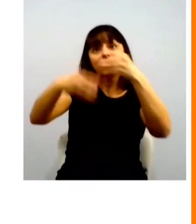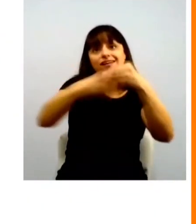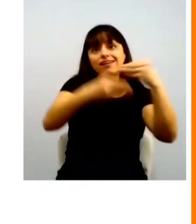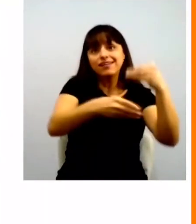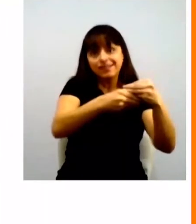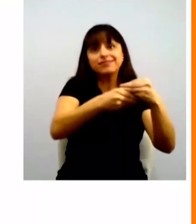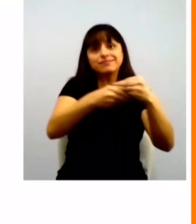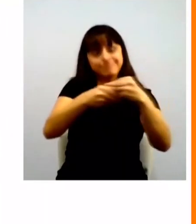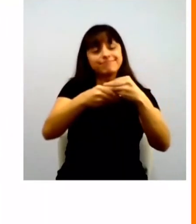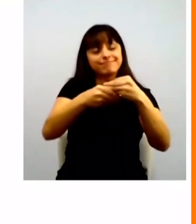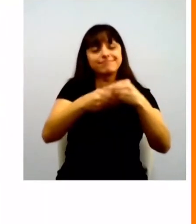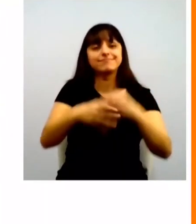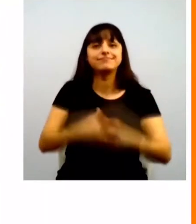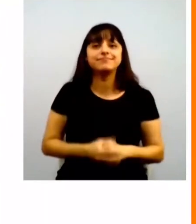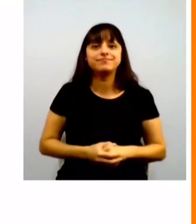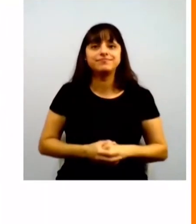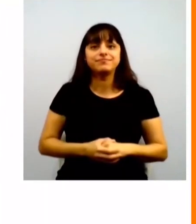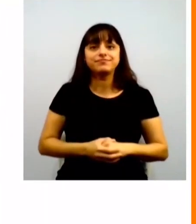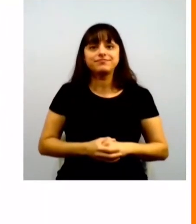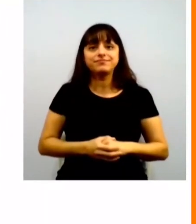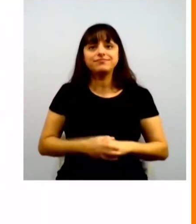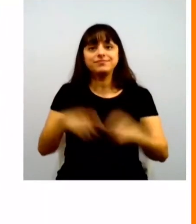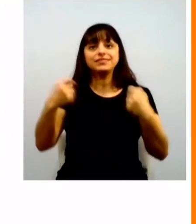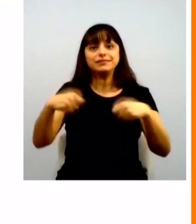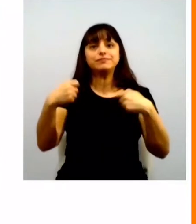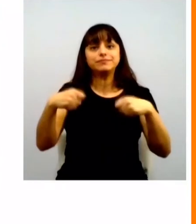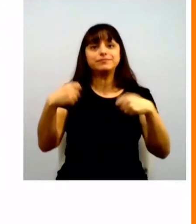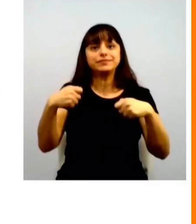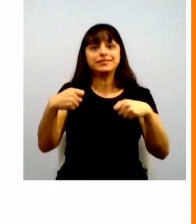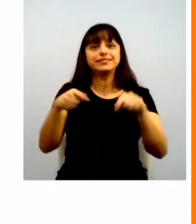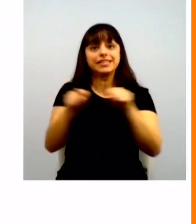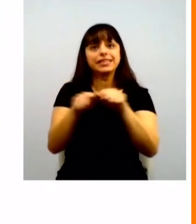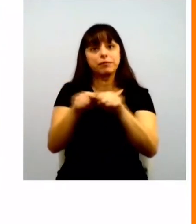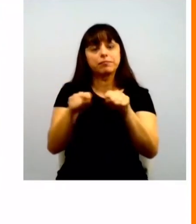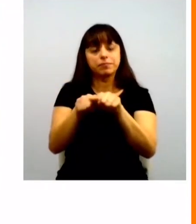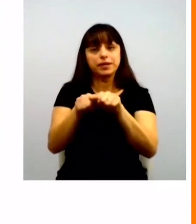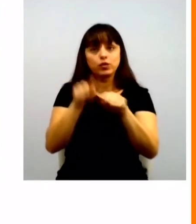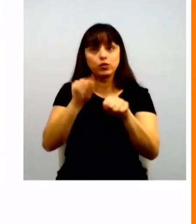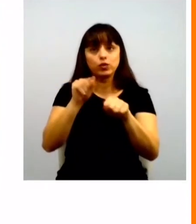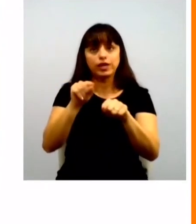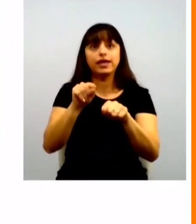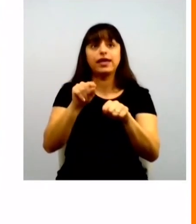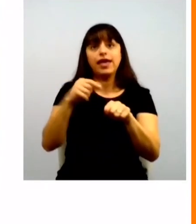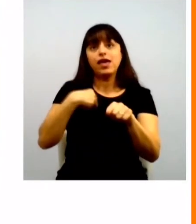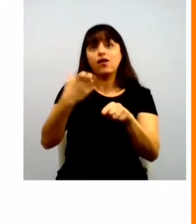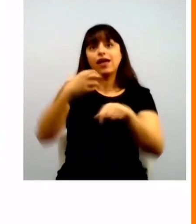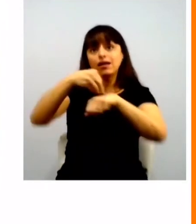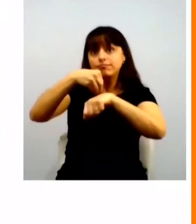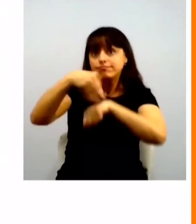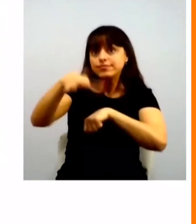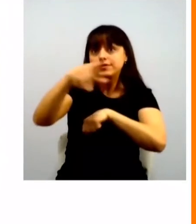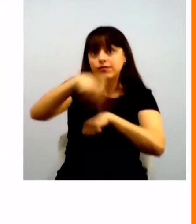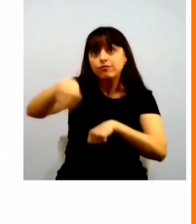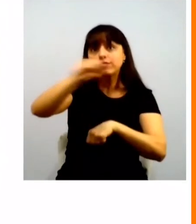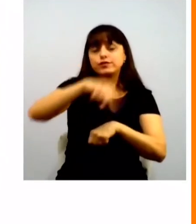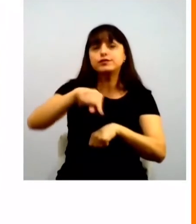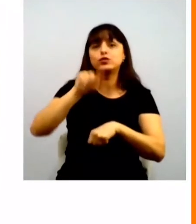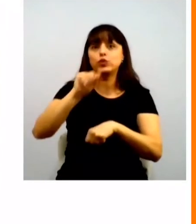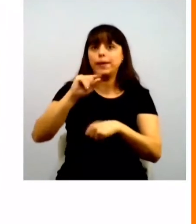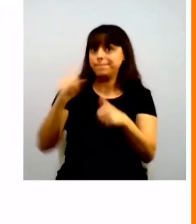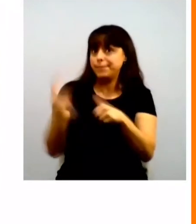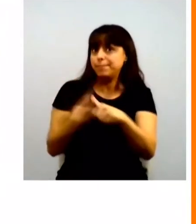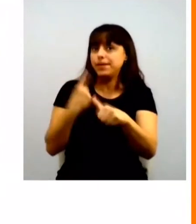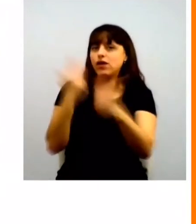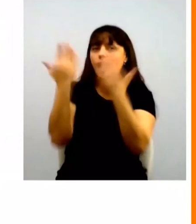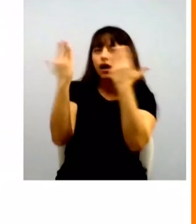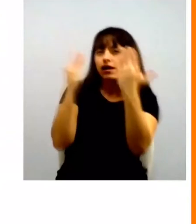primeira questão que eu queria transmitir. Analizar a realidade, proponer a intervenção